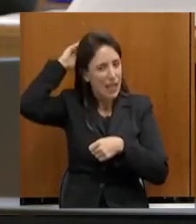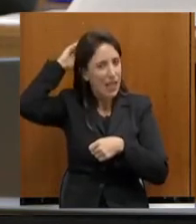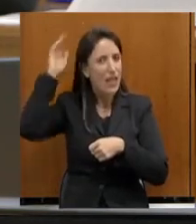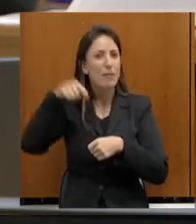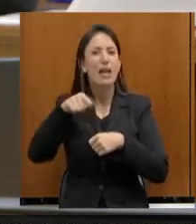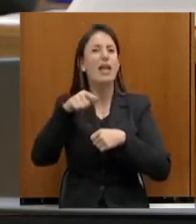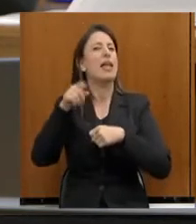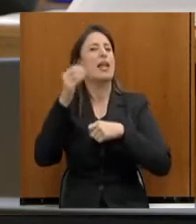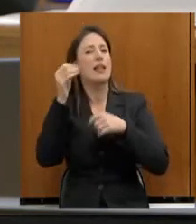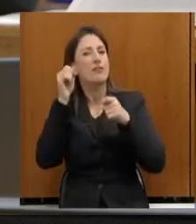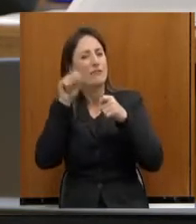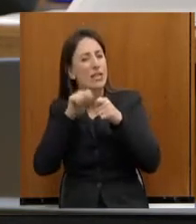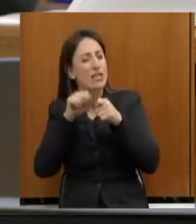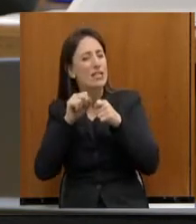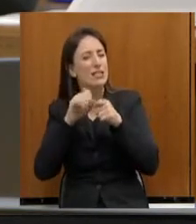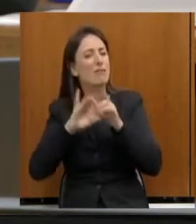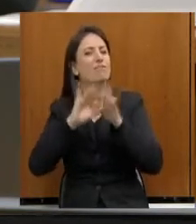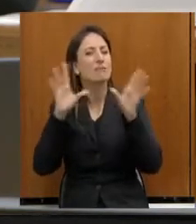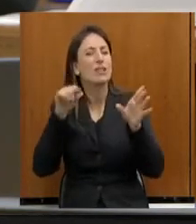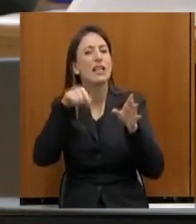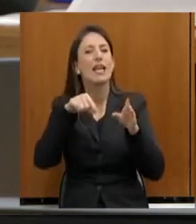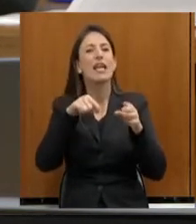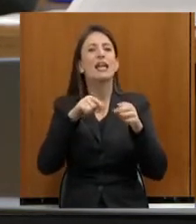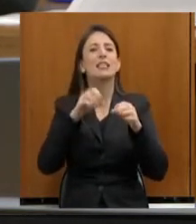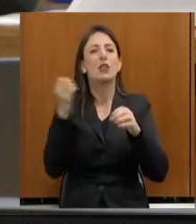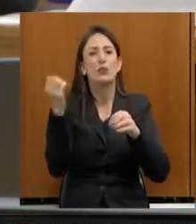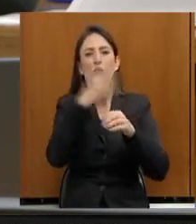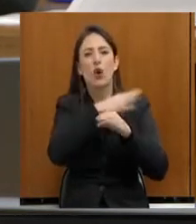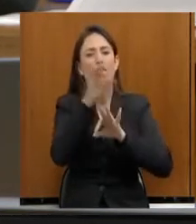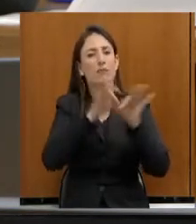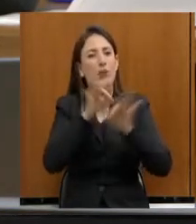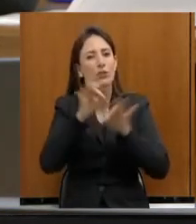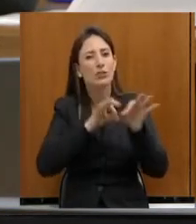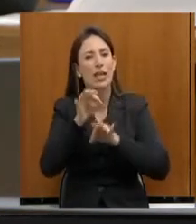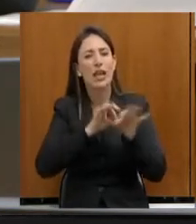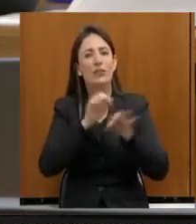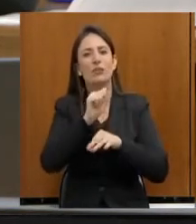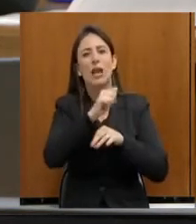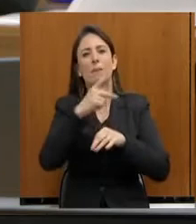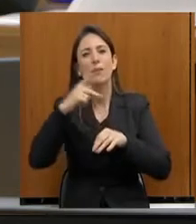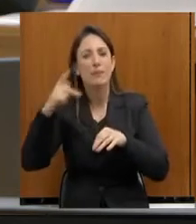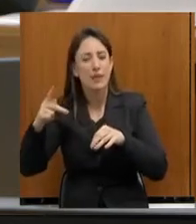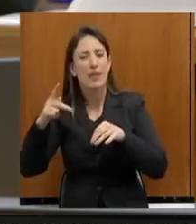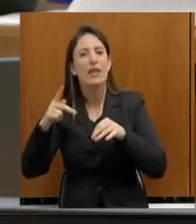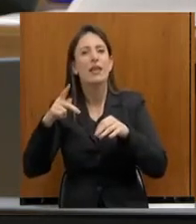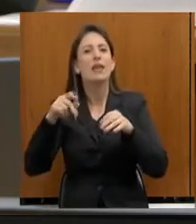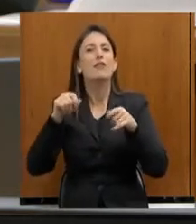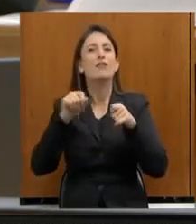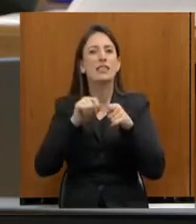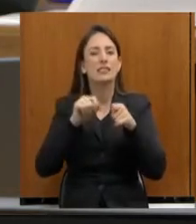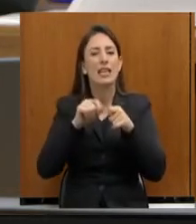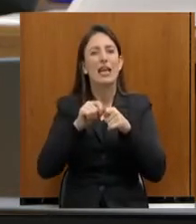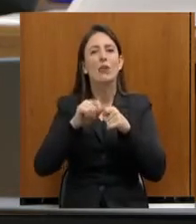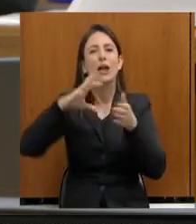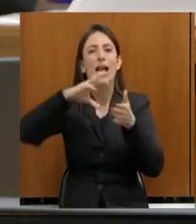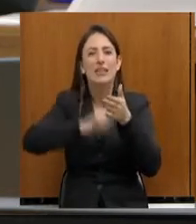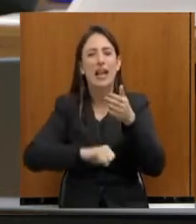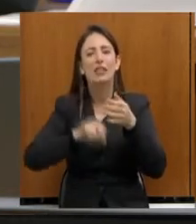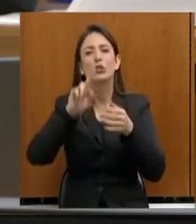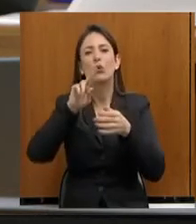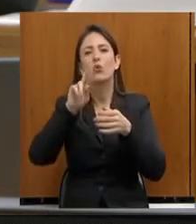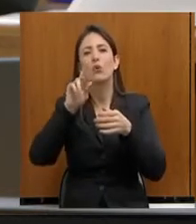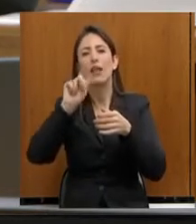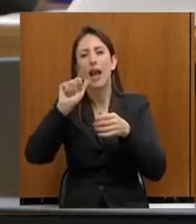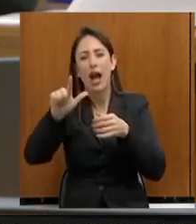processo de recuperação de app de reserva legais se ficares a partir do cadastro ambiental Rural também já realizado